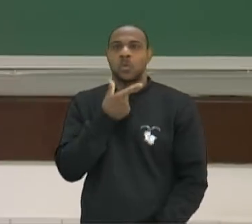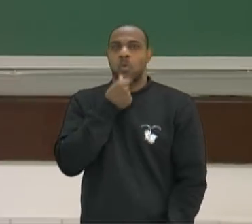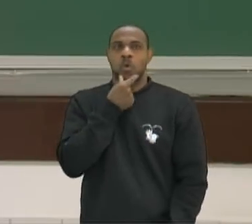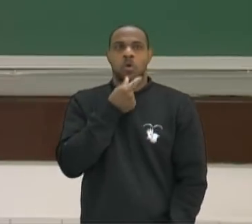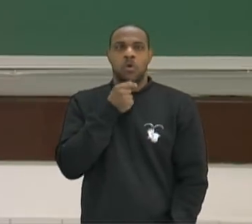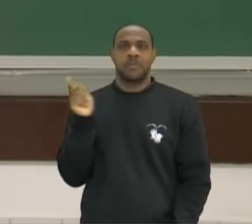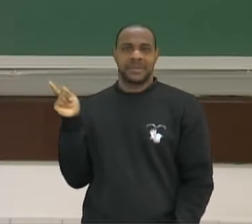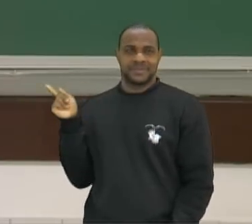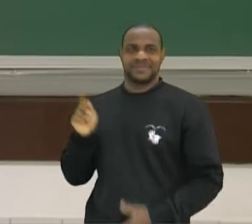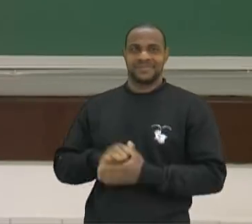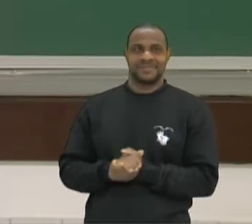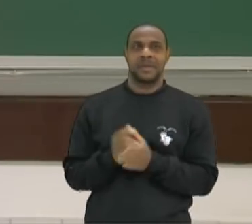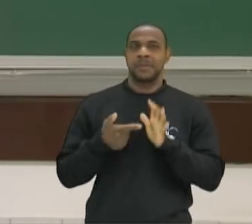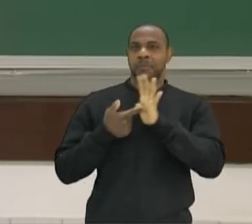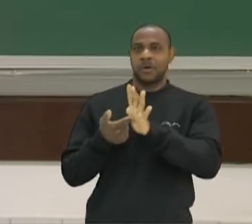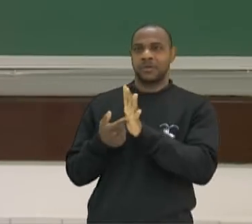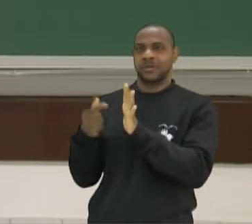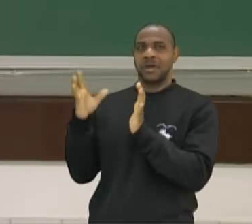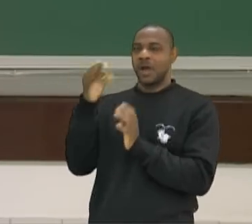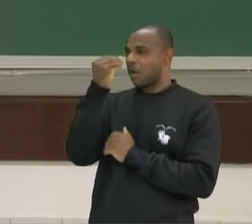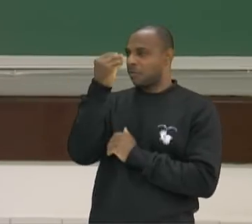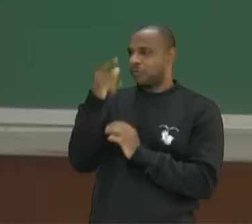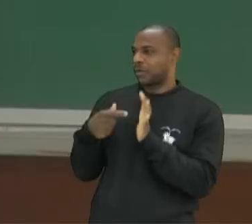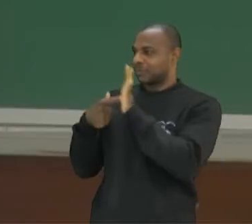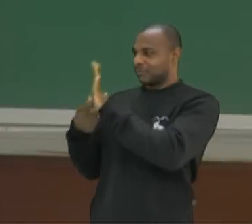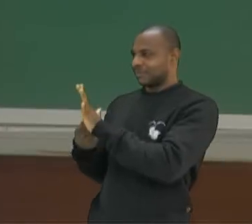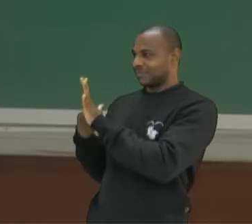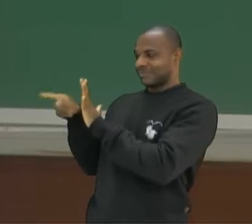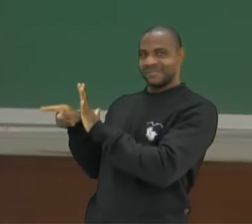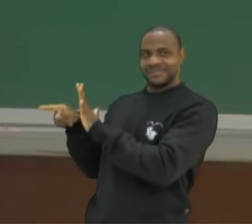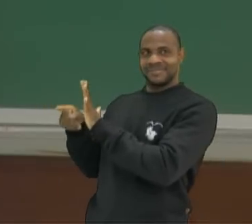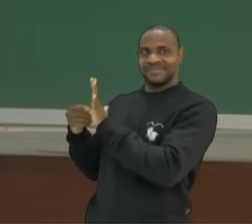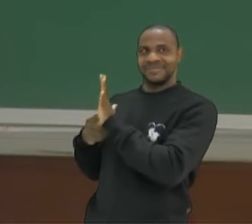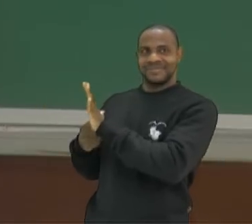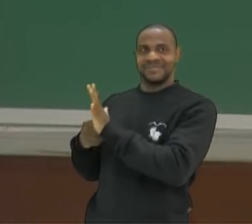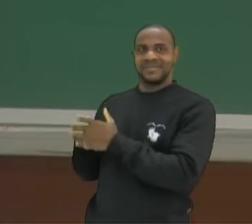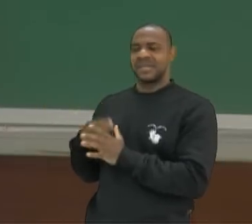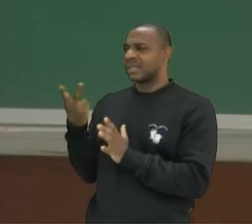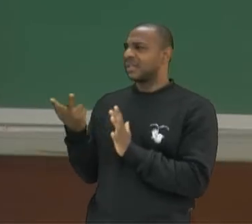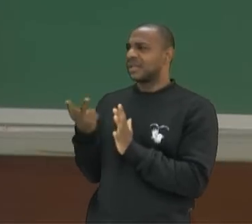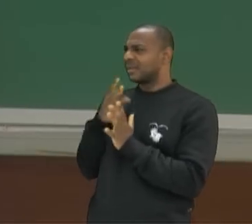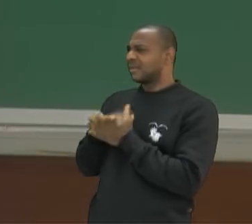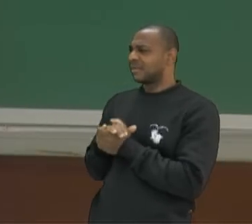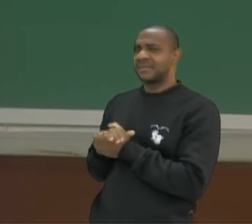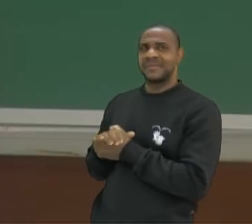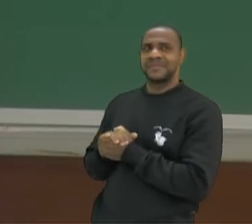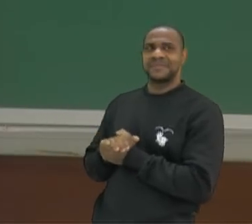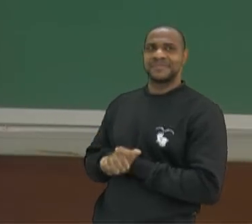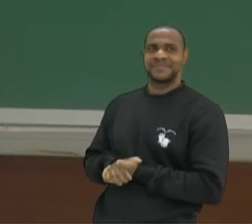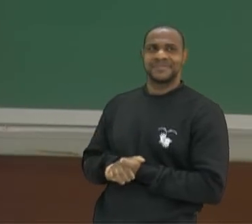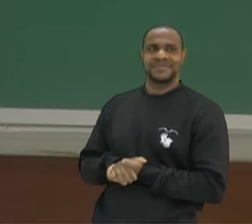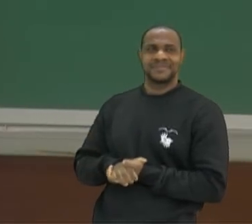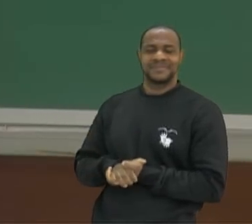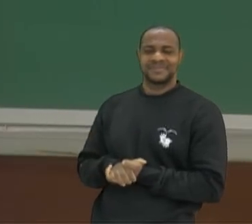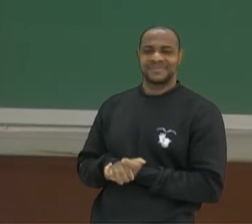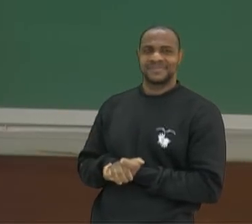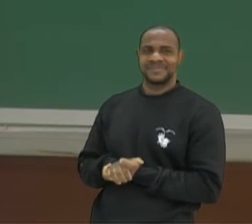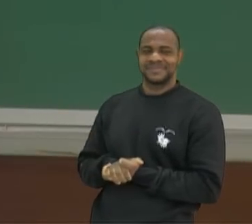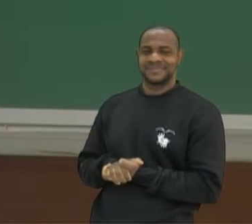homem que mostrou uma imagem para o outro, né? E daí ele falou assim, I wanted a portrait,